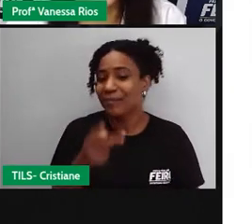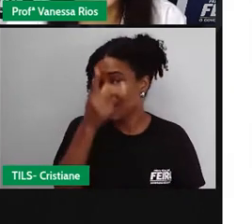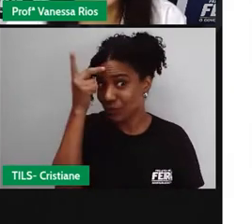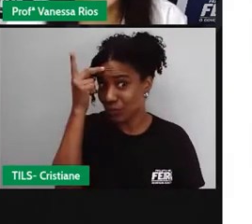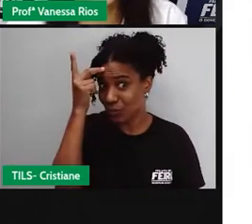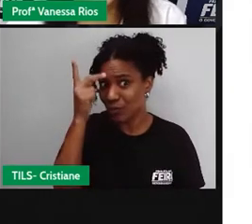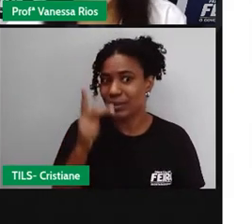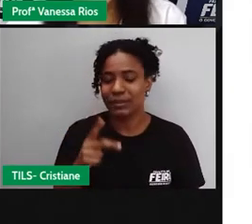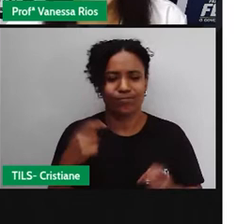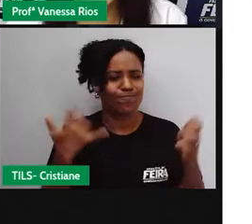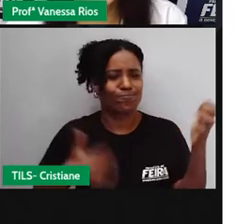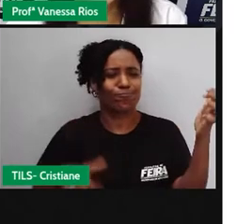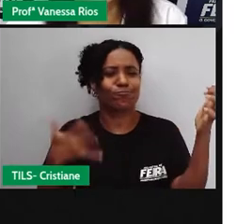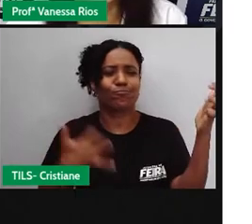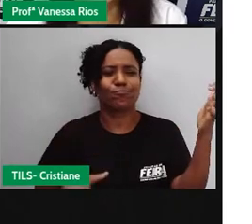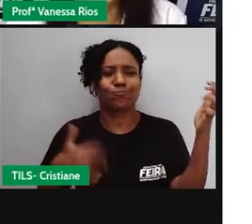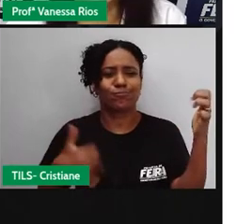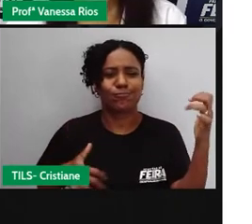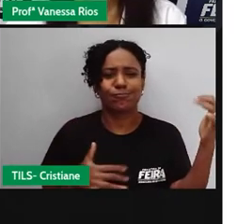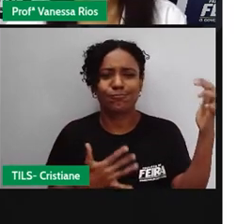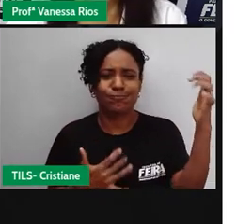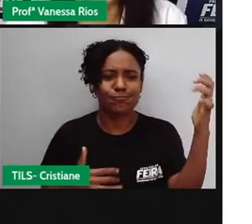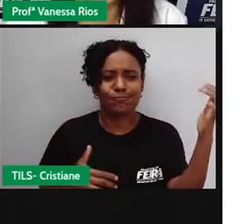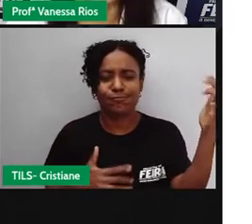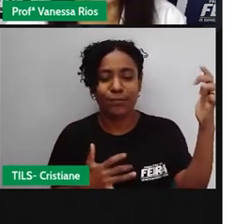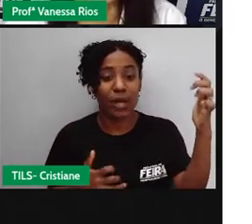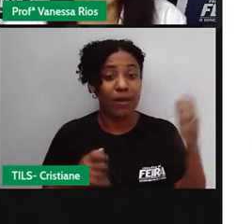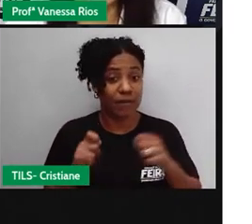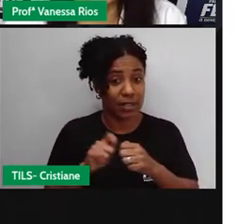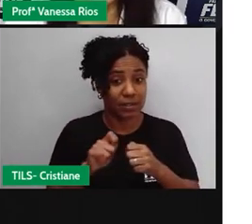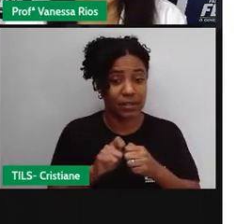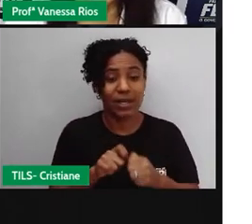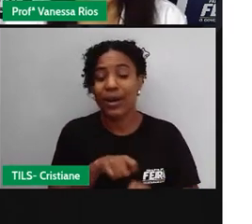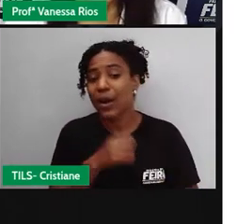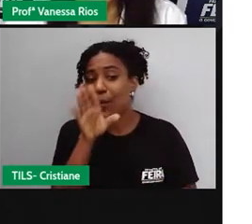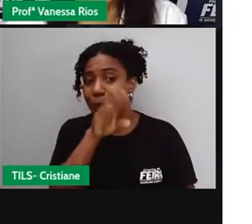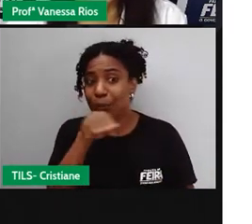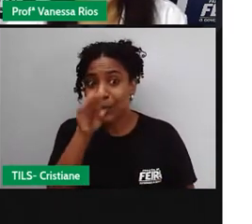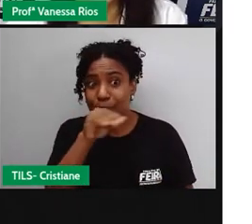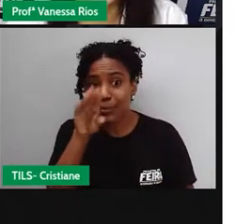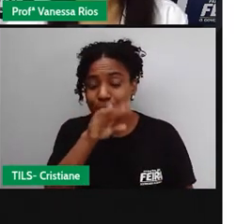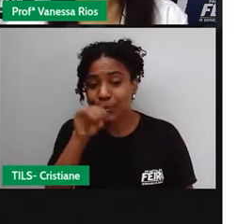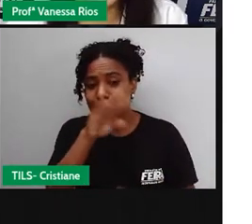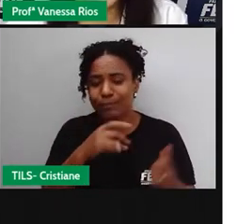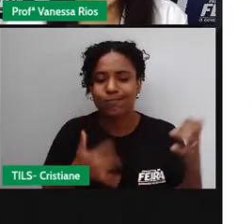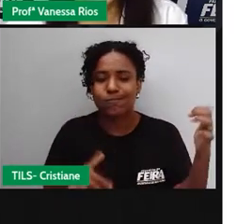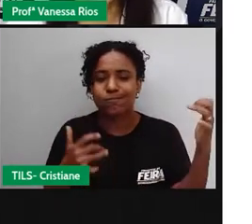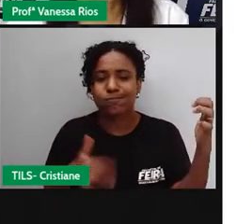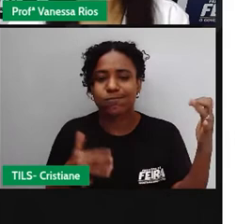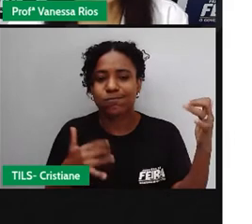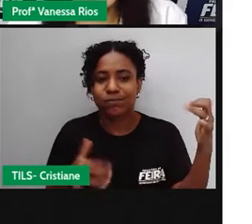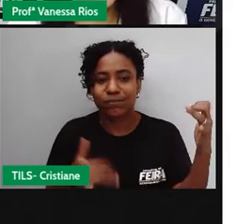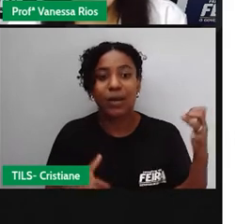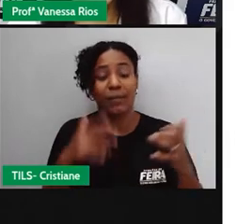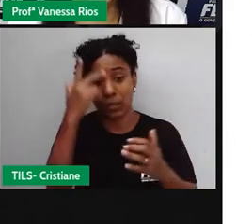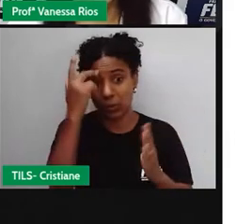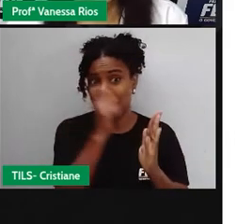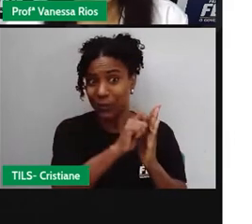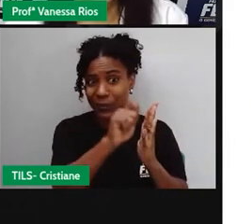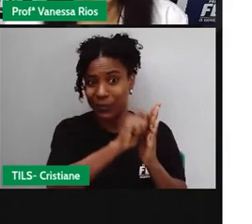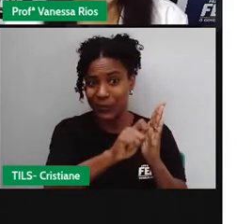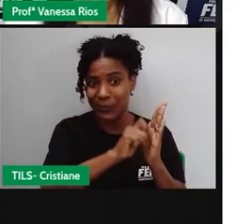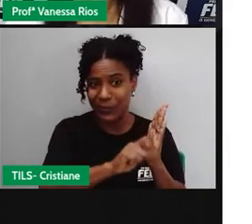pelos trovadores passaram a ser impressos. Então, o costume de oralizar histórias,